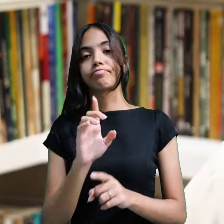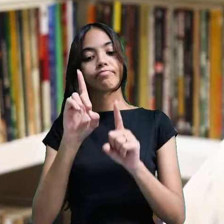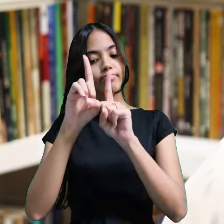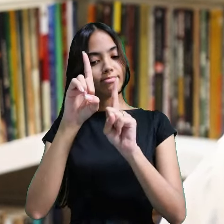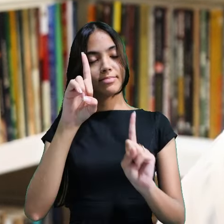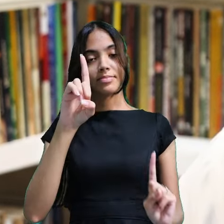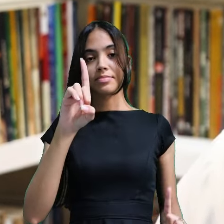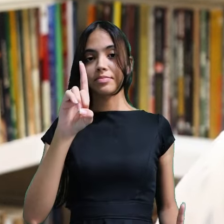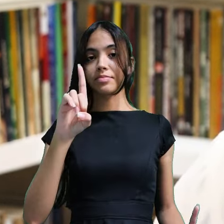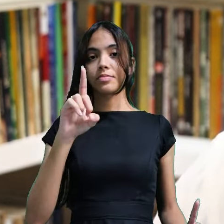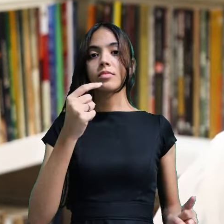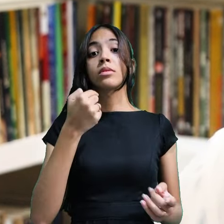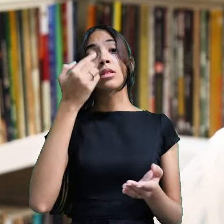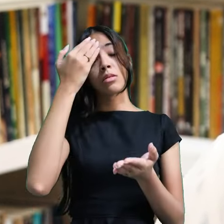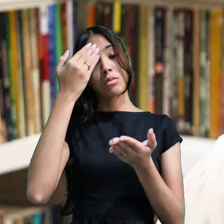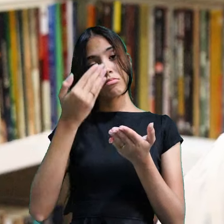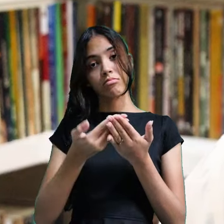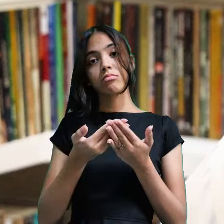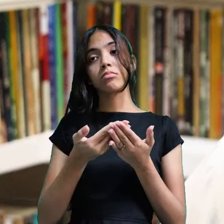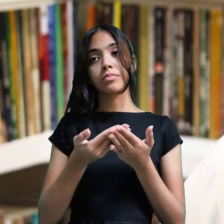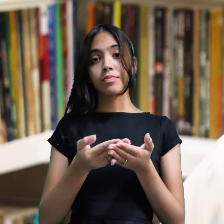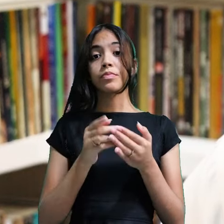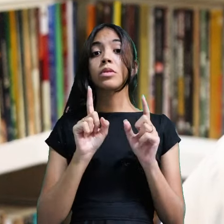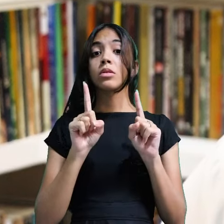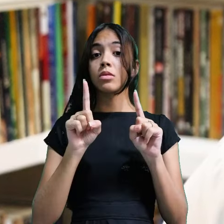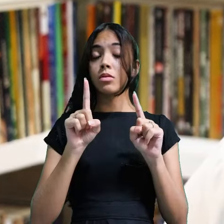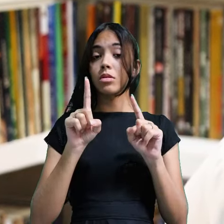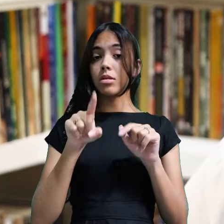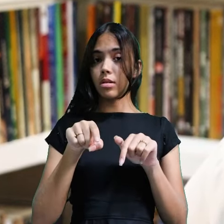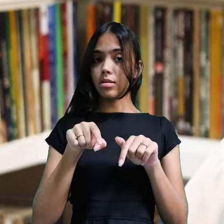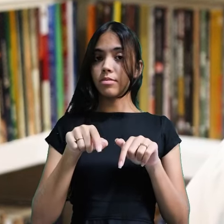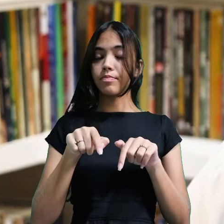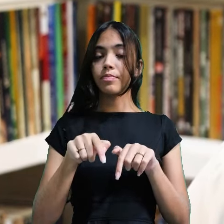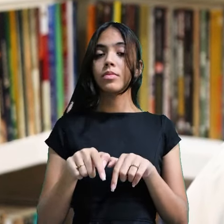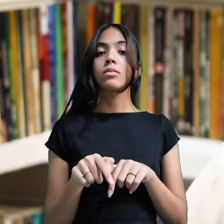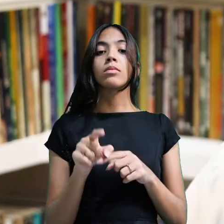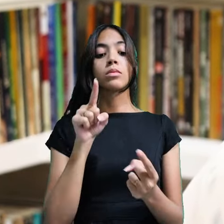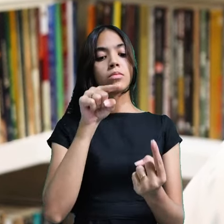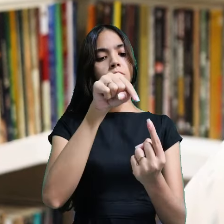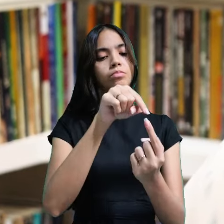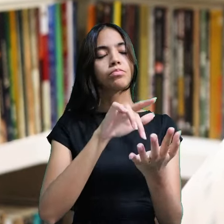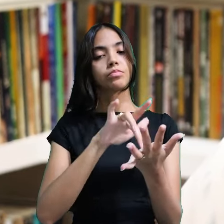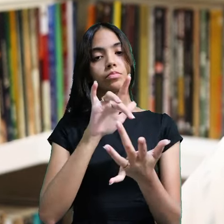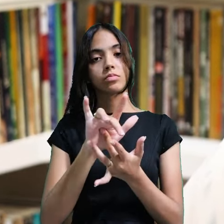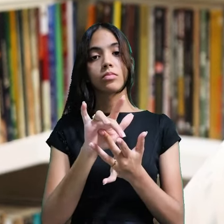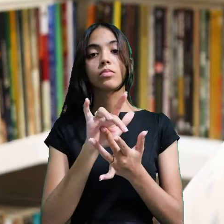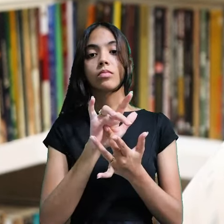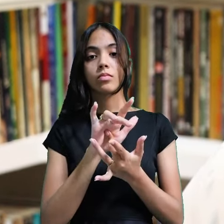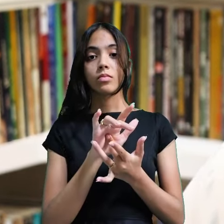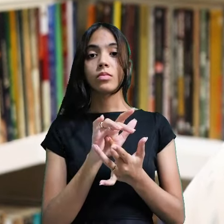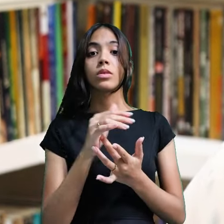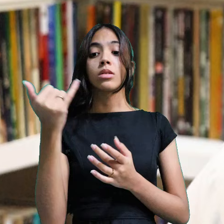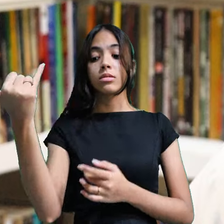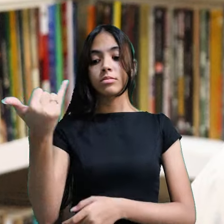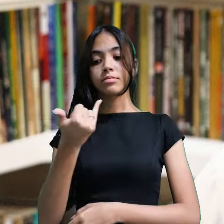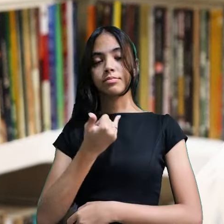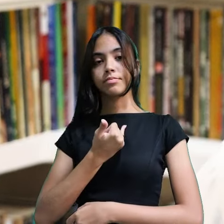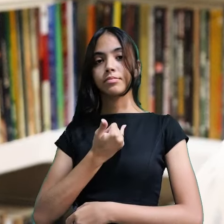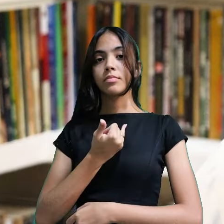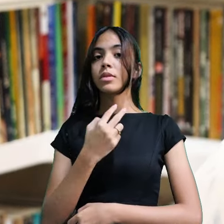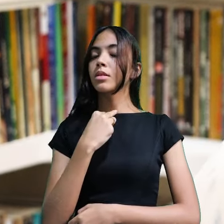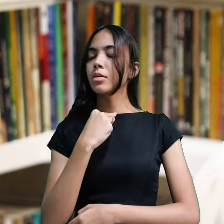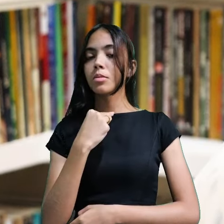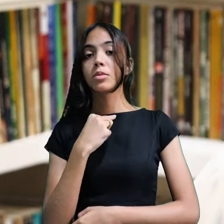mim. Eu creio que foi esse o objetivo de Jesus ao nos recomendar que não deveríamos usar